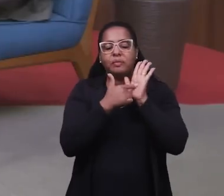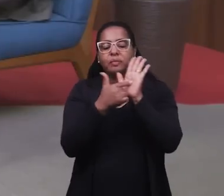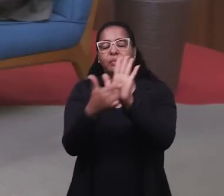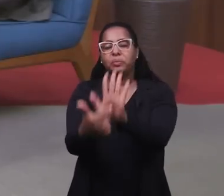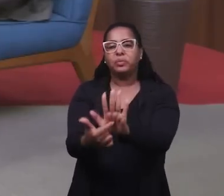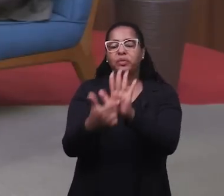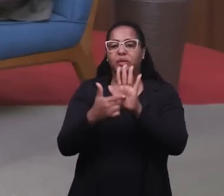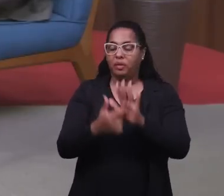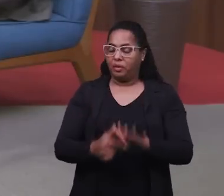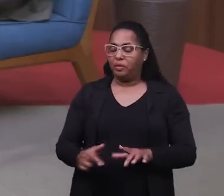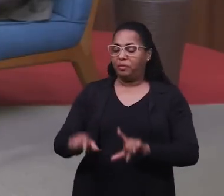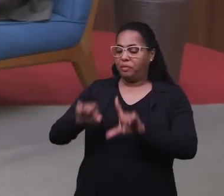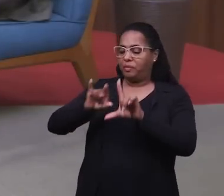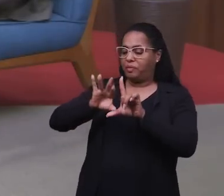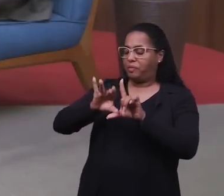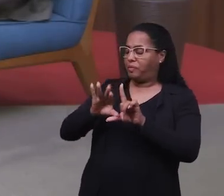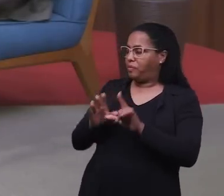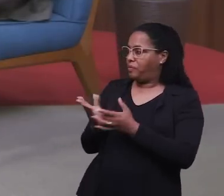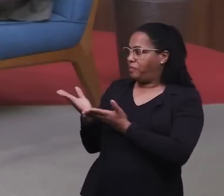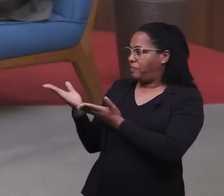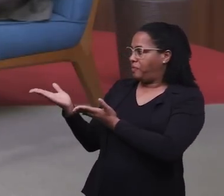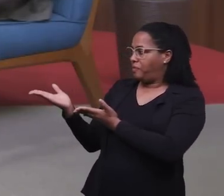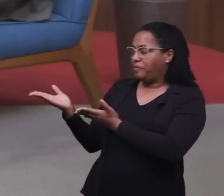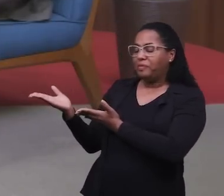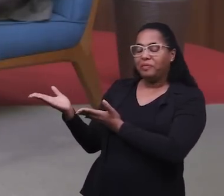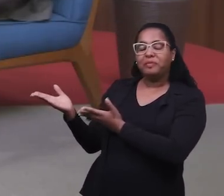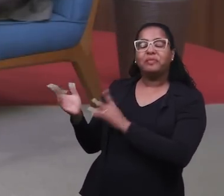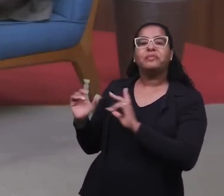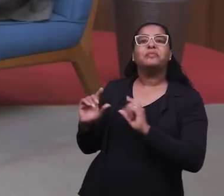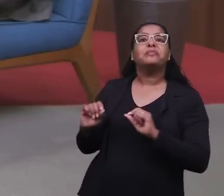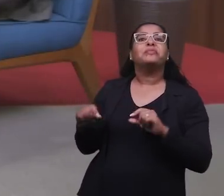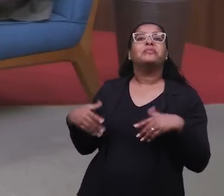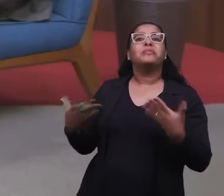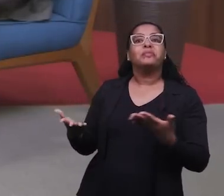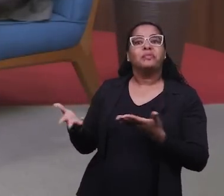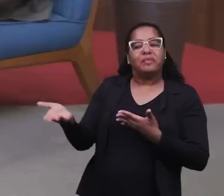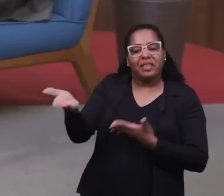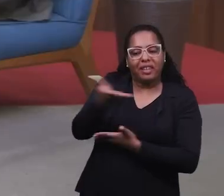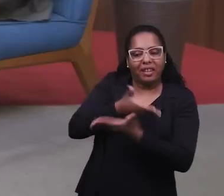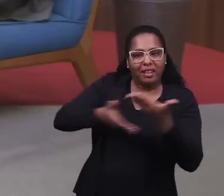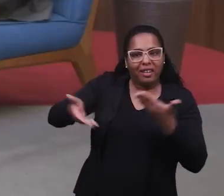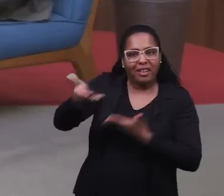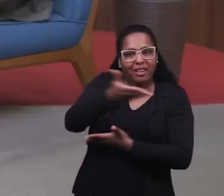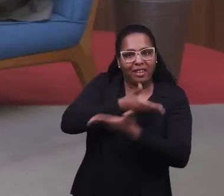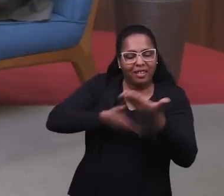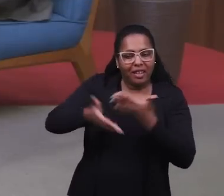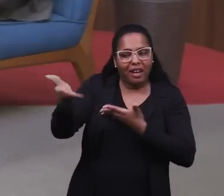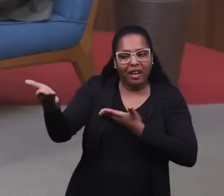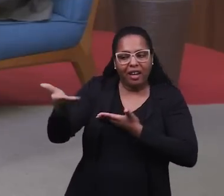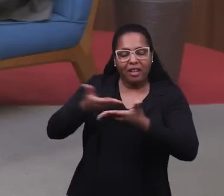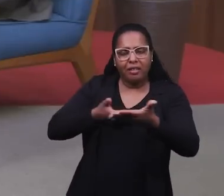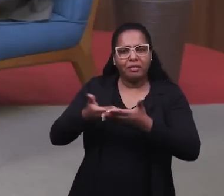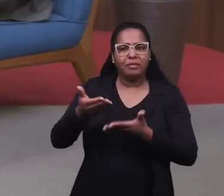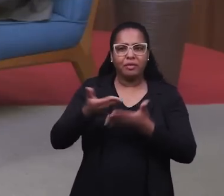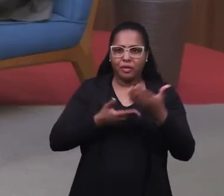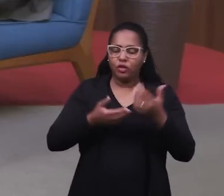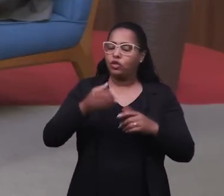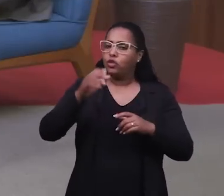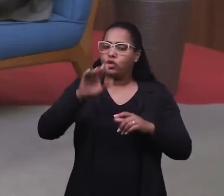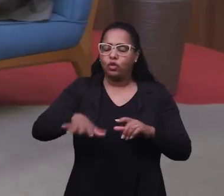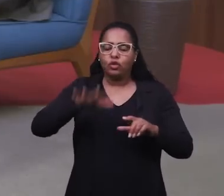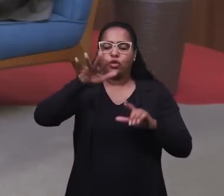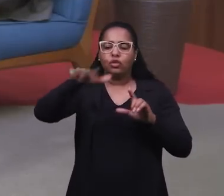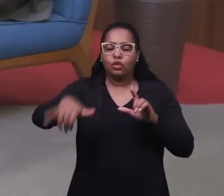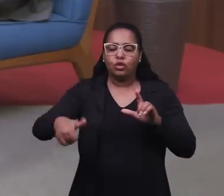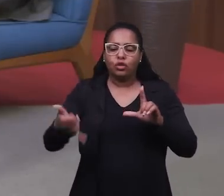sobre isso. Esse QR Code que está aparecendo aí na tela é exatamente para essa interação. Basta